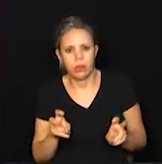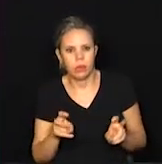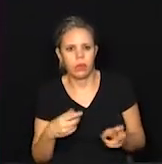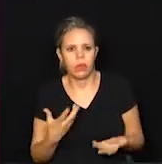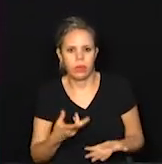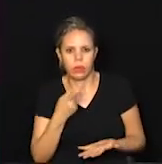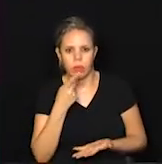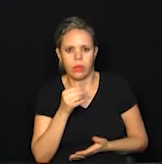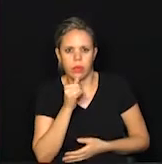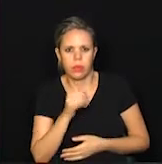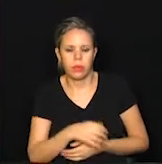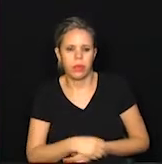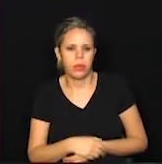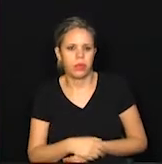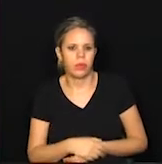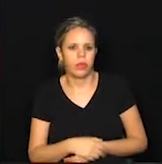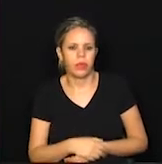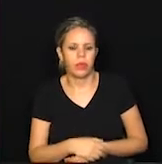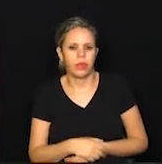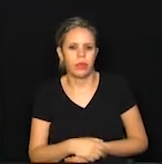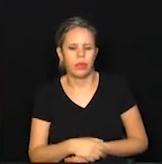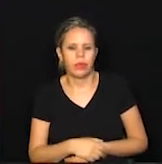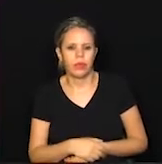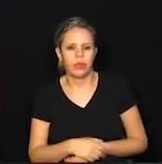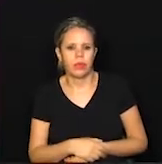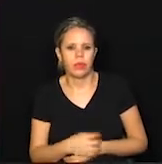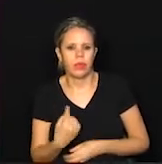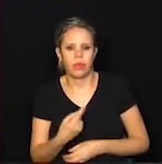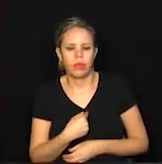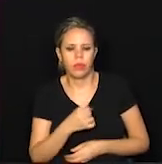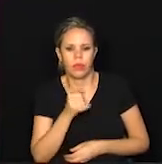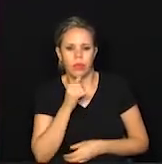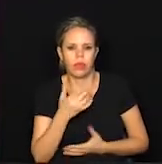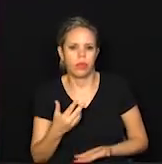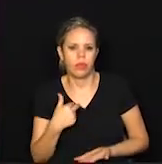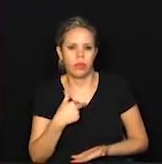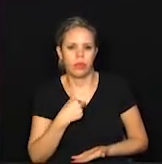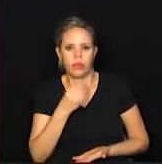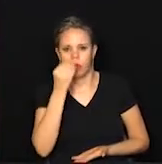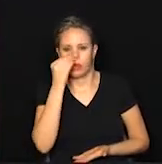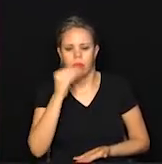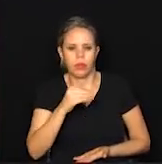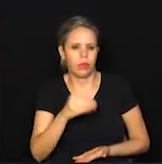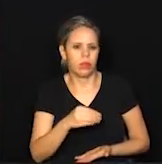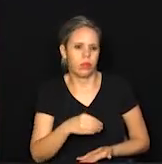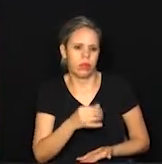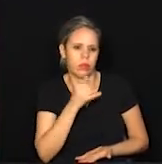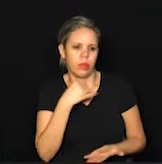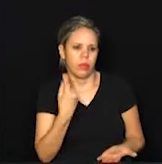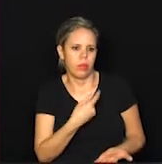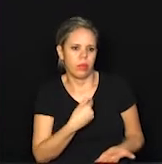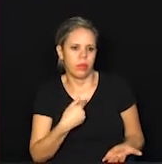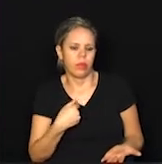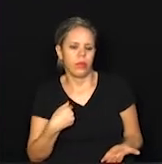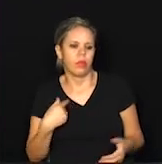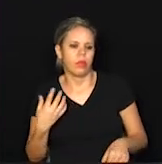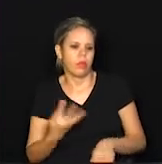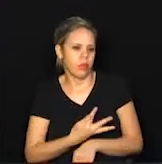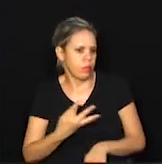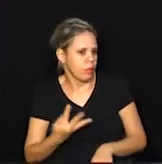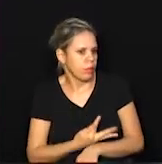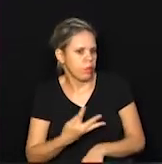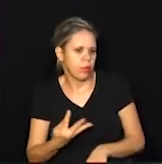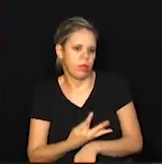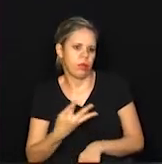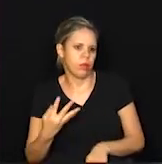quero tocar. Veja, a gente é inegável que a gente passa por um processo